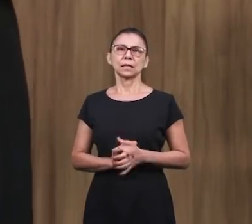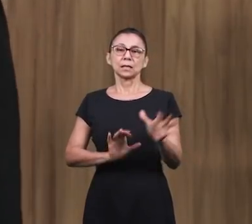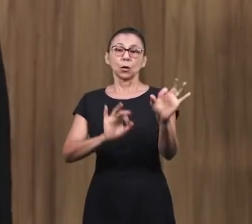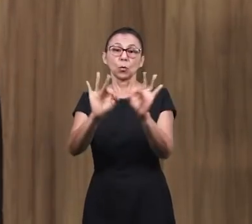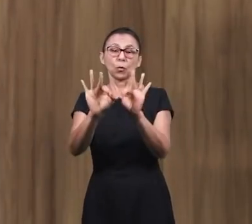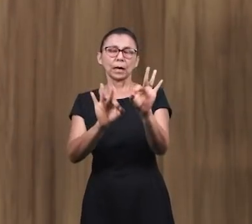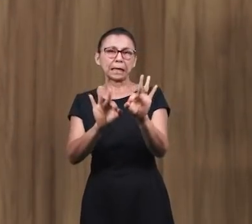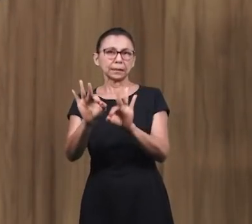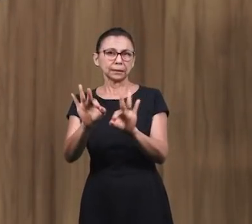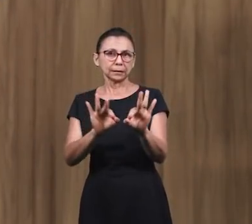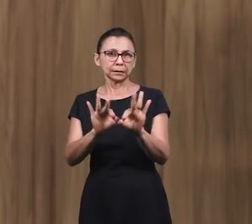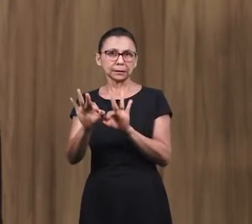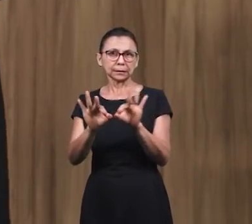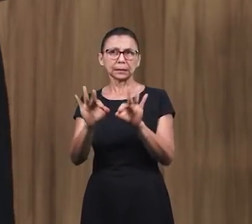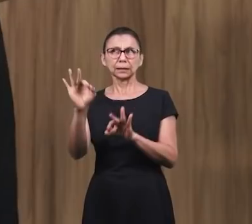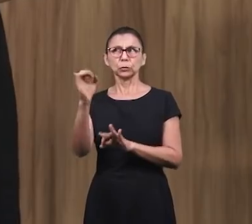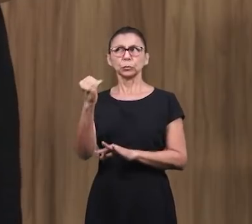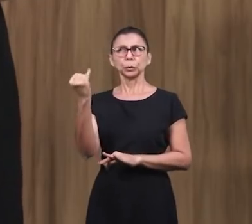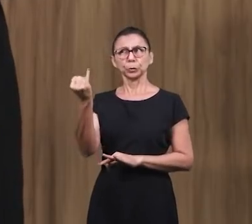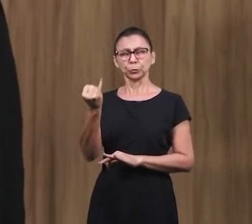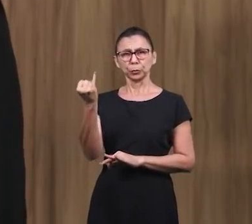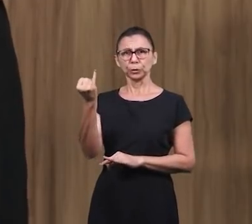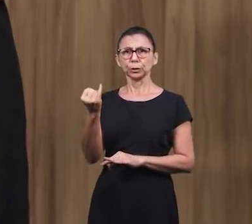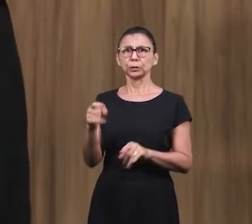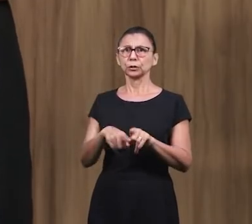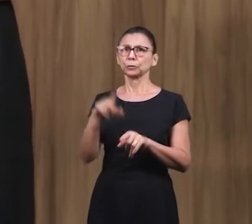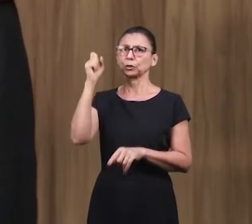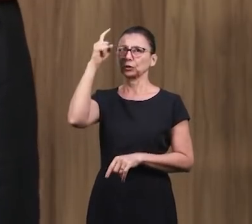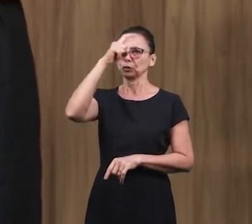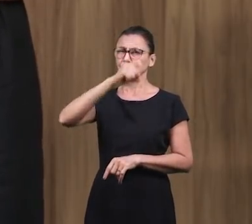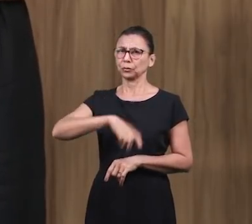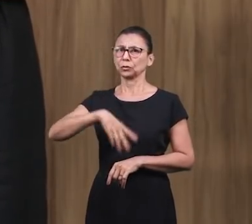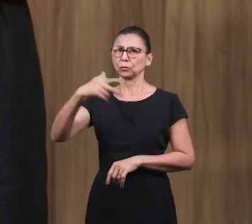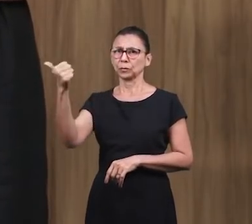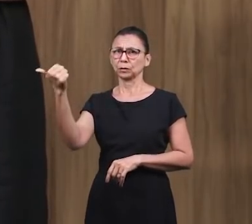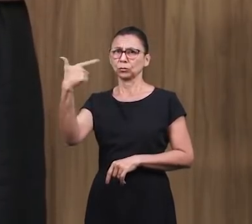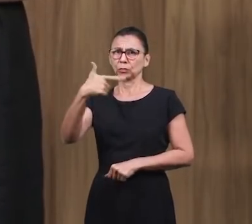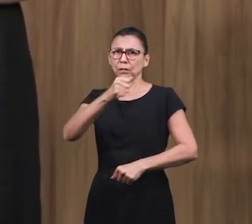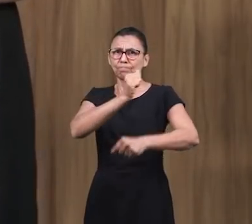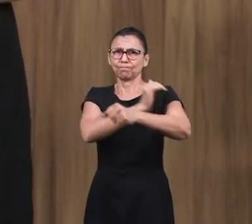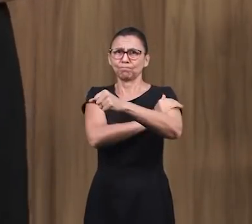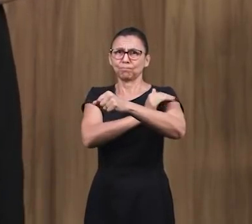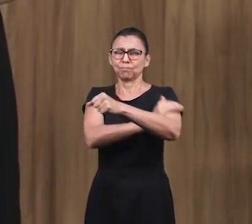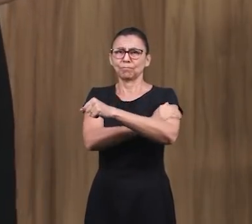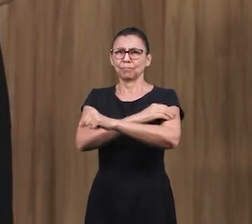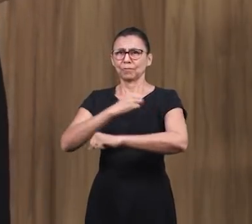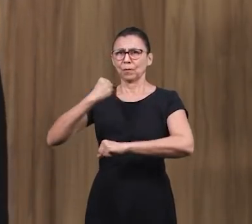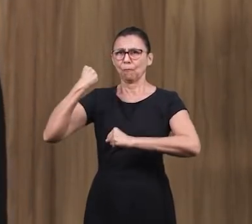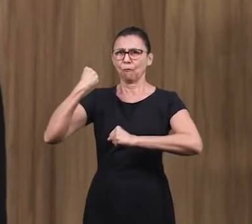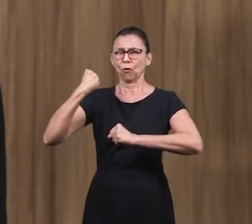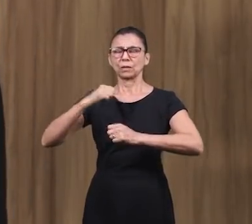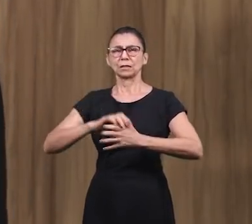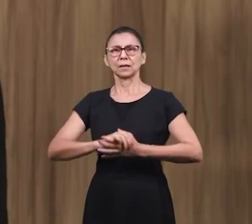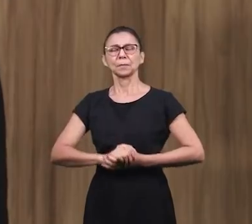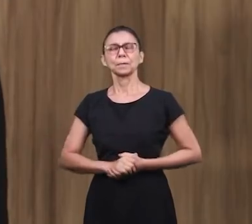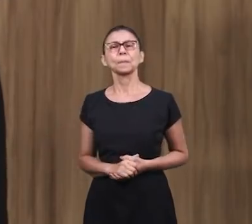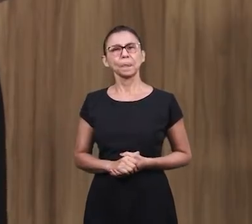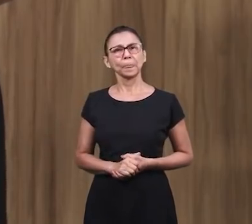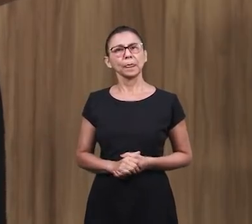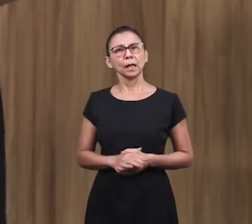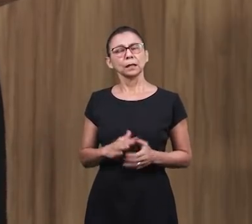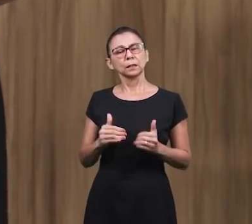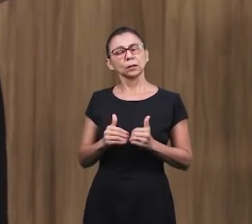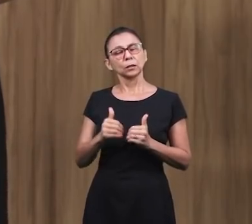mais importante e até mais difícil do que a força física. Nesse sentido, estamos mostrando que iniciar